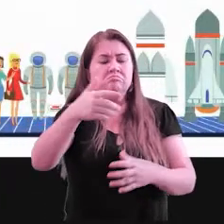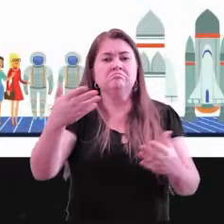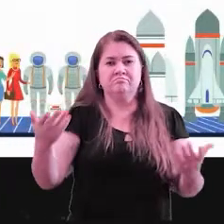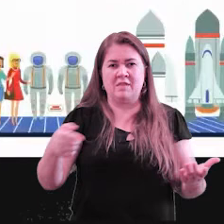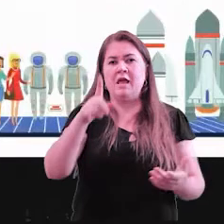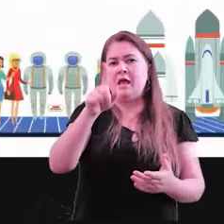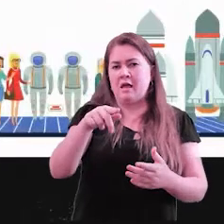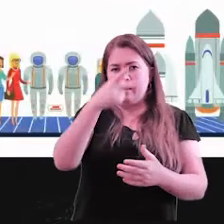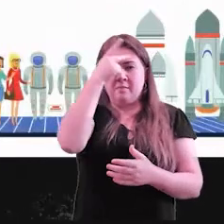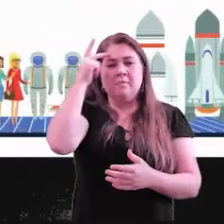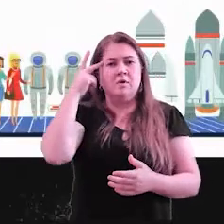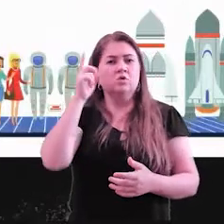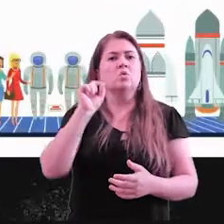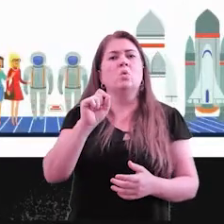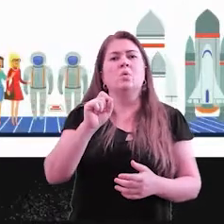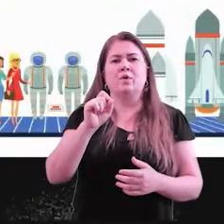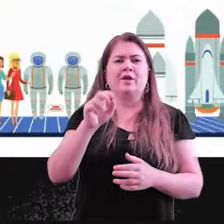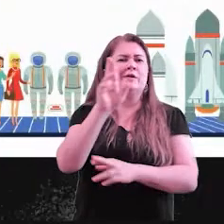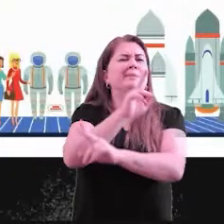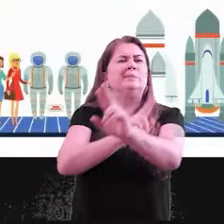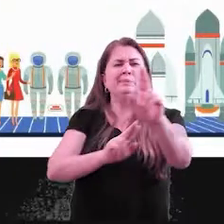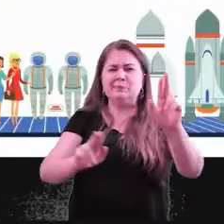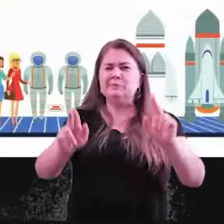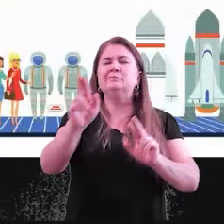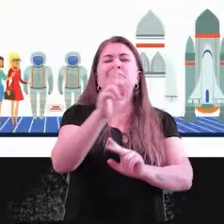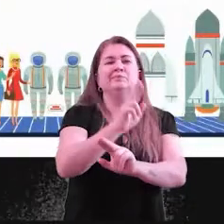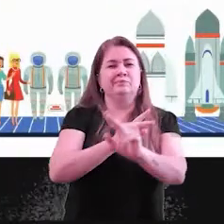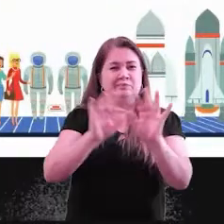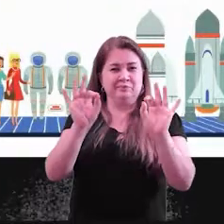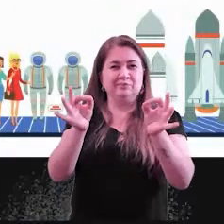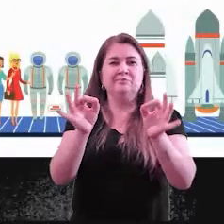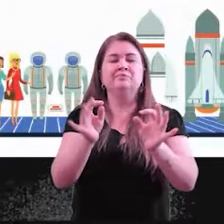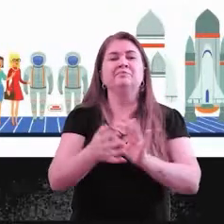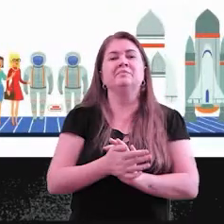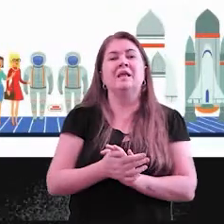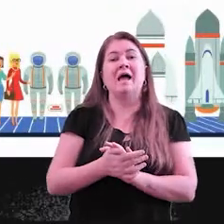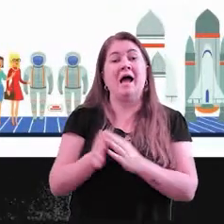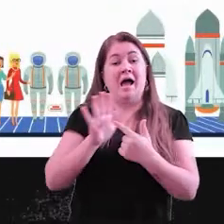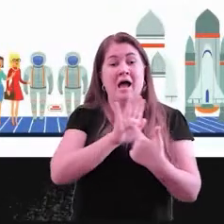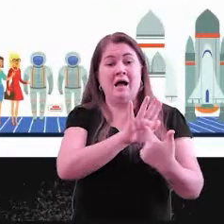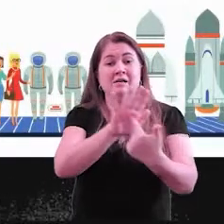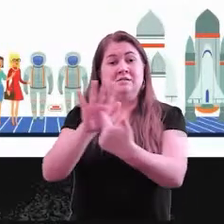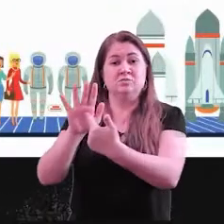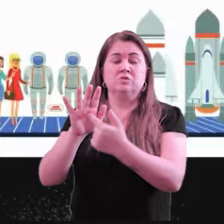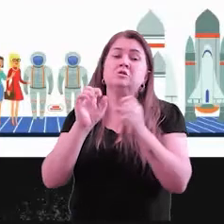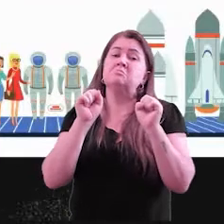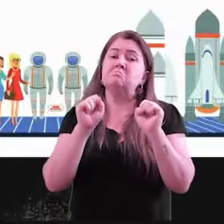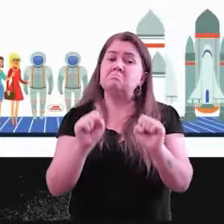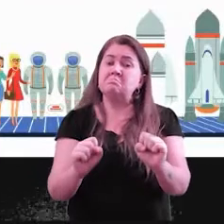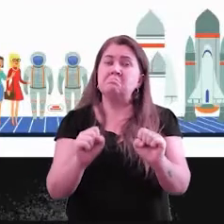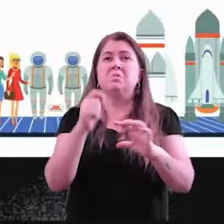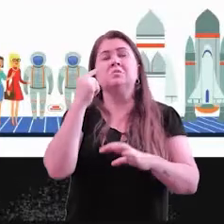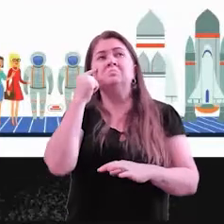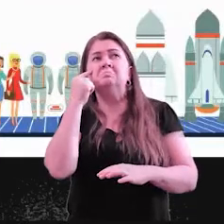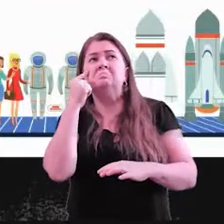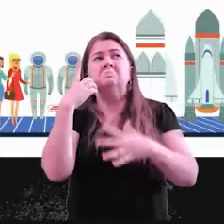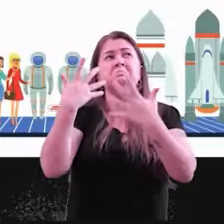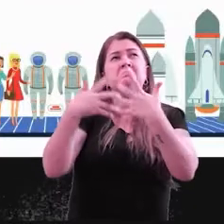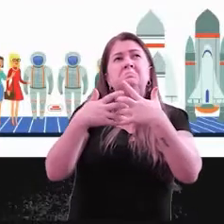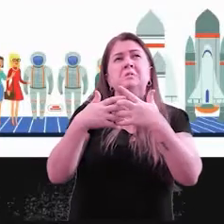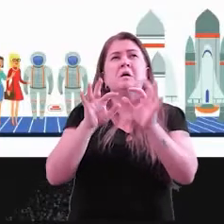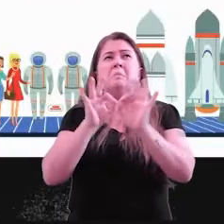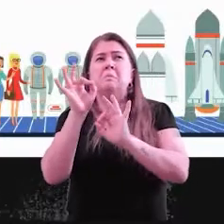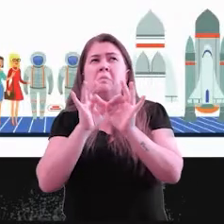diverso, bastante diversificado, a exposição ela pode ser pensada como um instrumento de comunicação. Uma